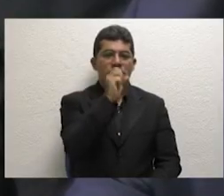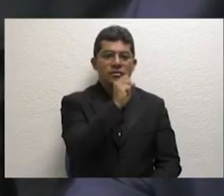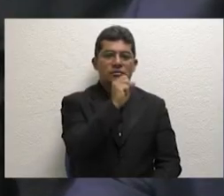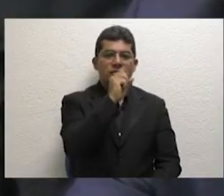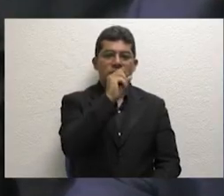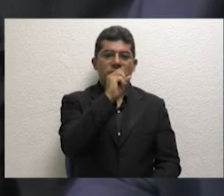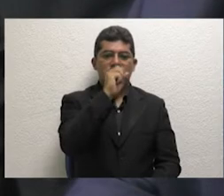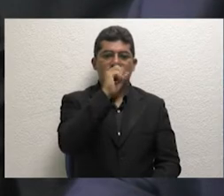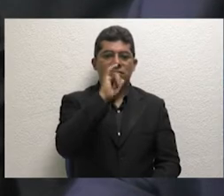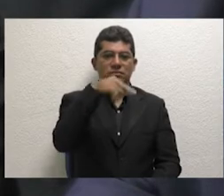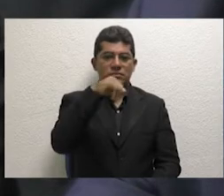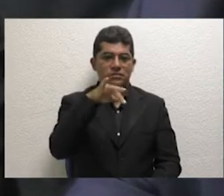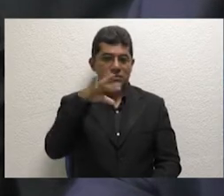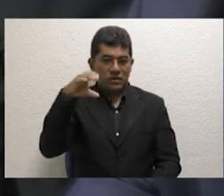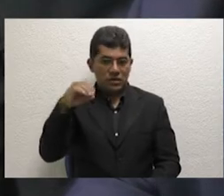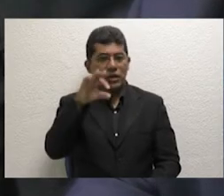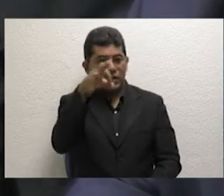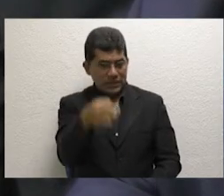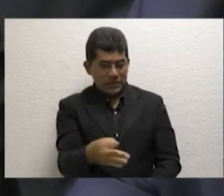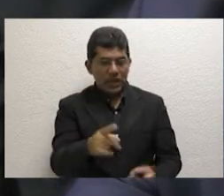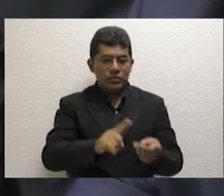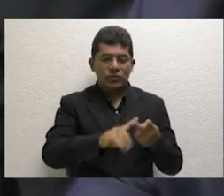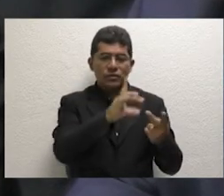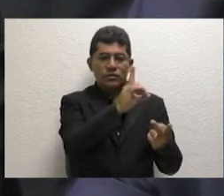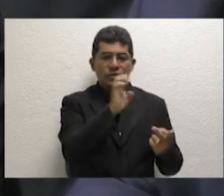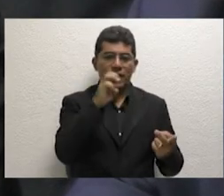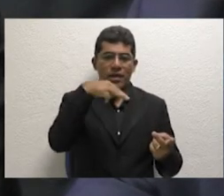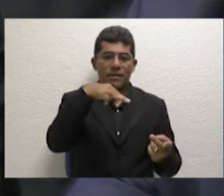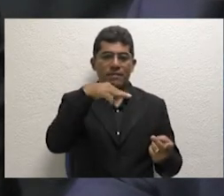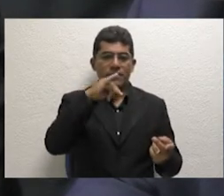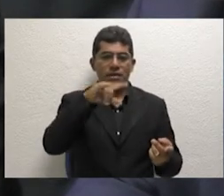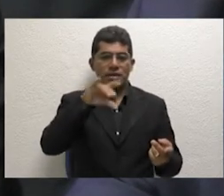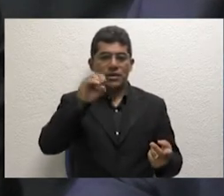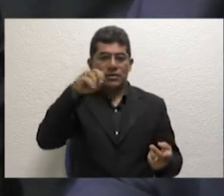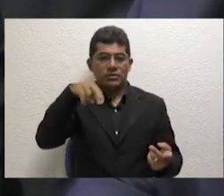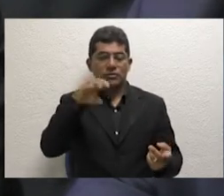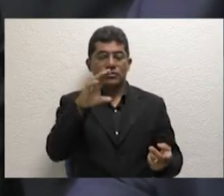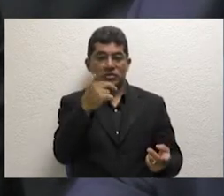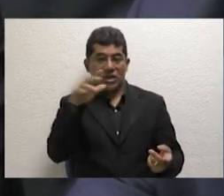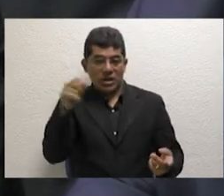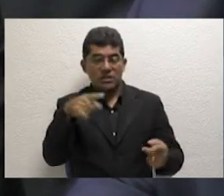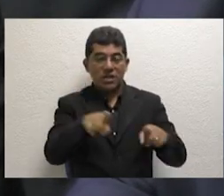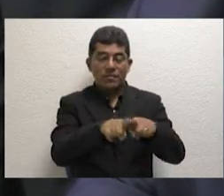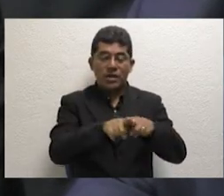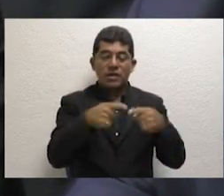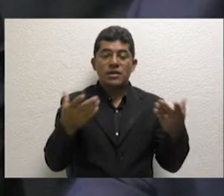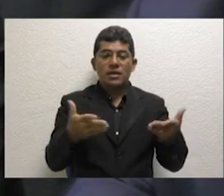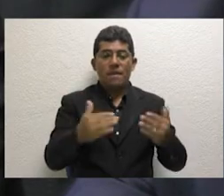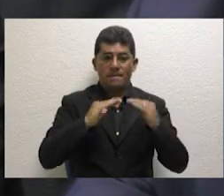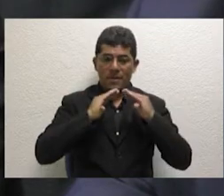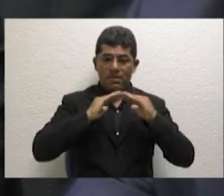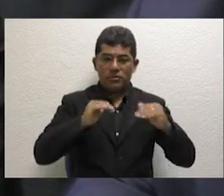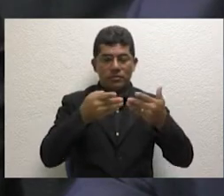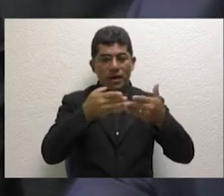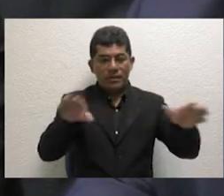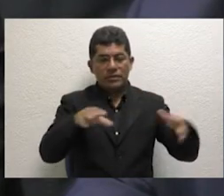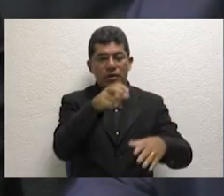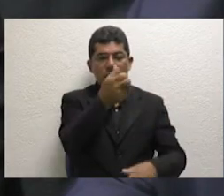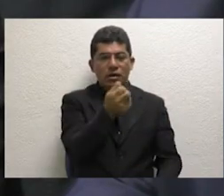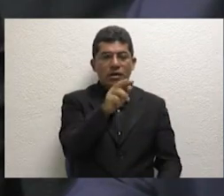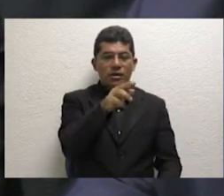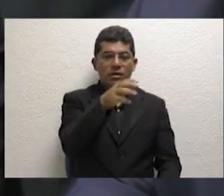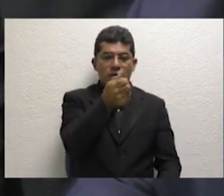coberto de razão assim como o deputado Dermilson Chagas que solicitou a abertura do